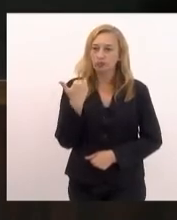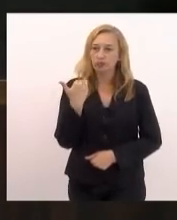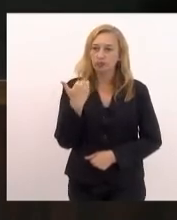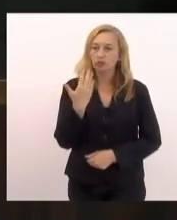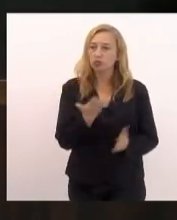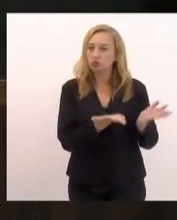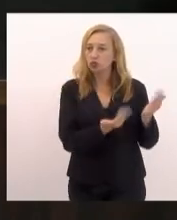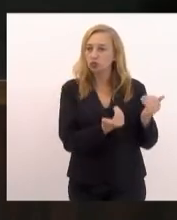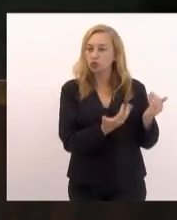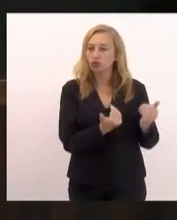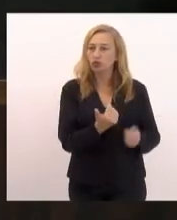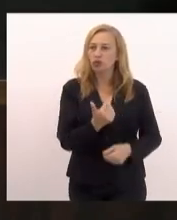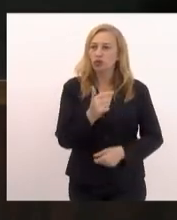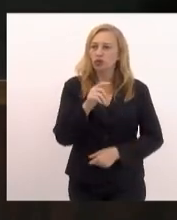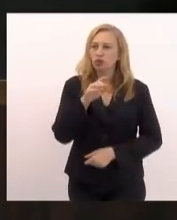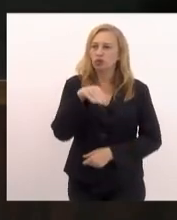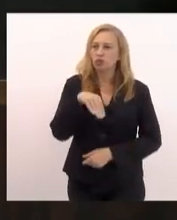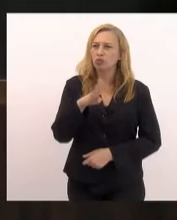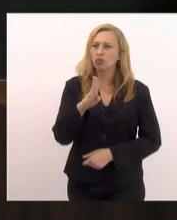jovem Moise,